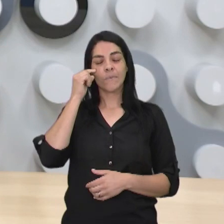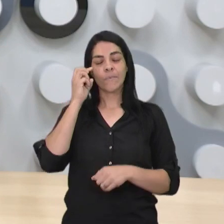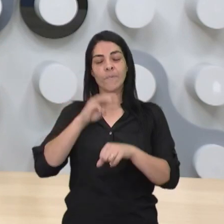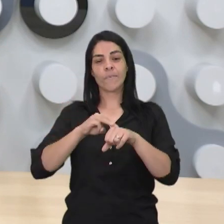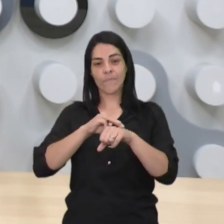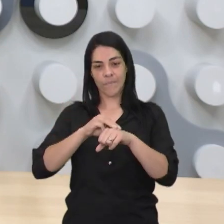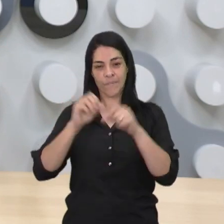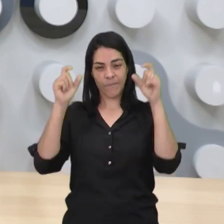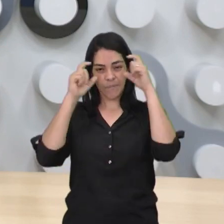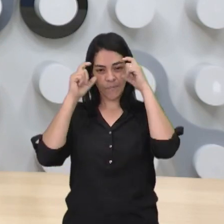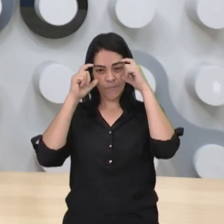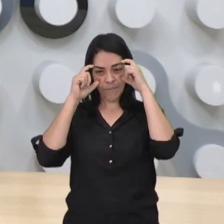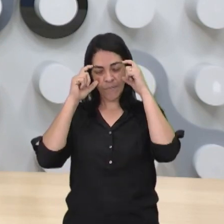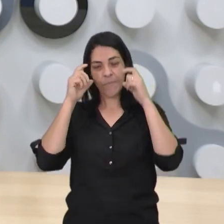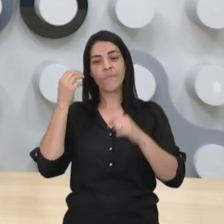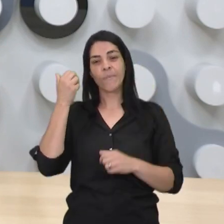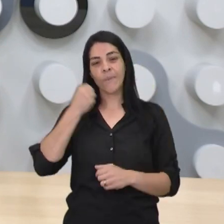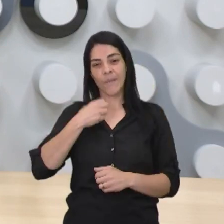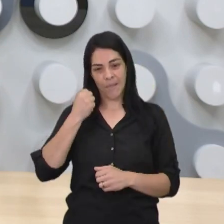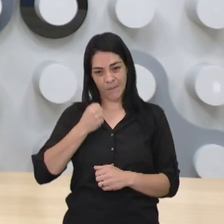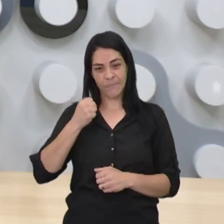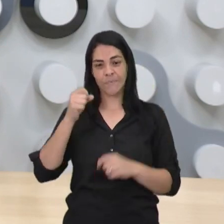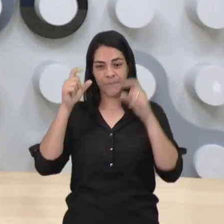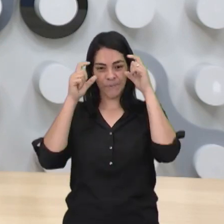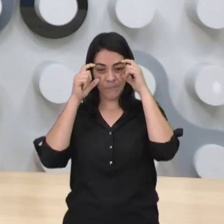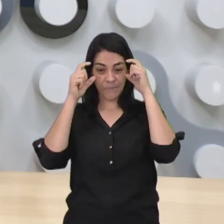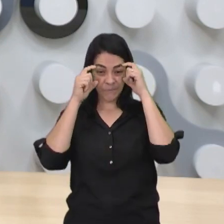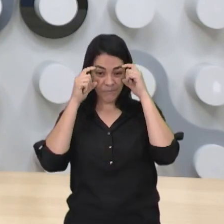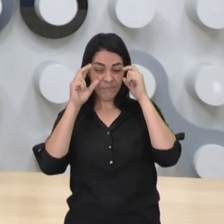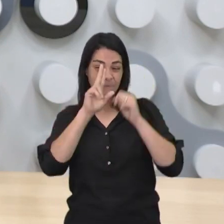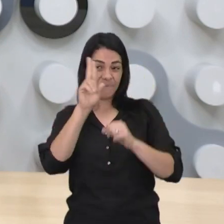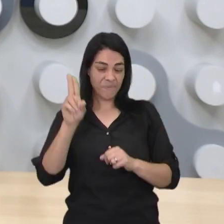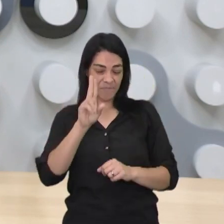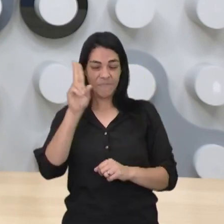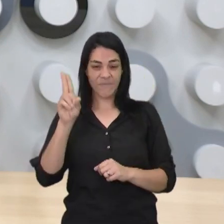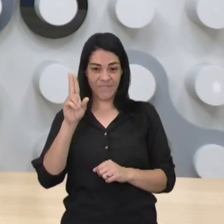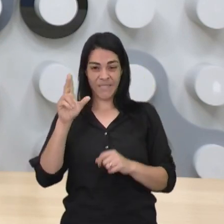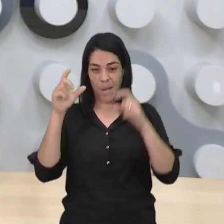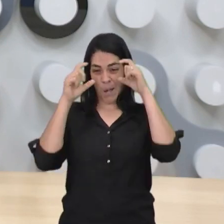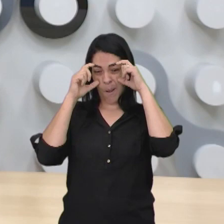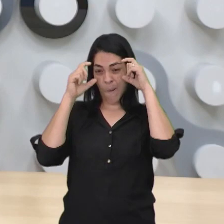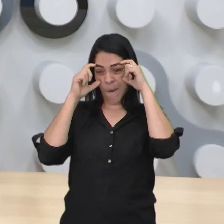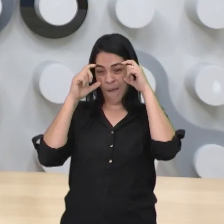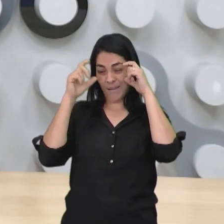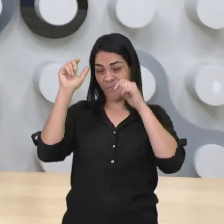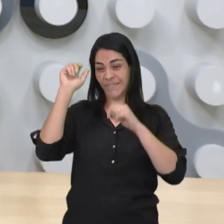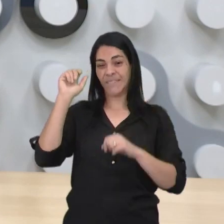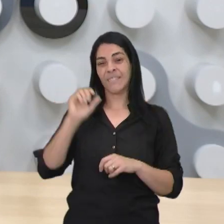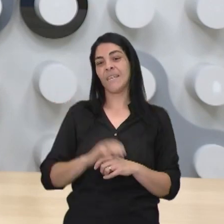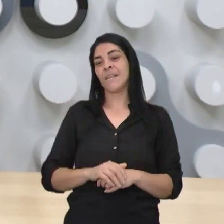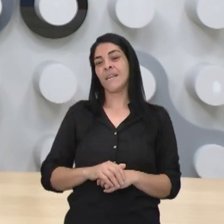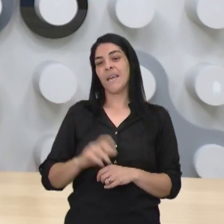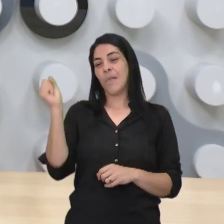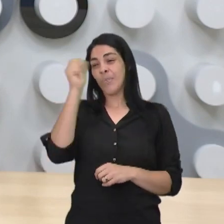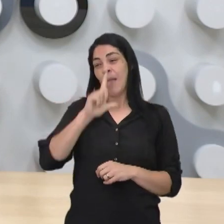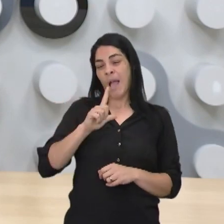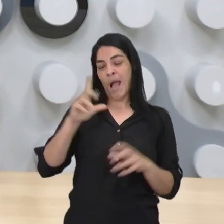escuros, pele parda, uso óculos, meu óculos tem uma armação quadrada e escura, azul